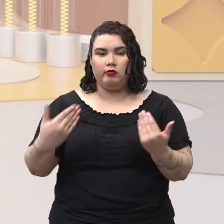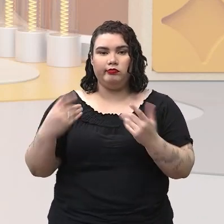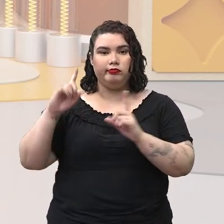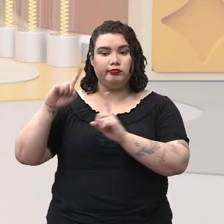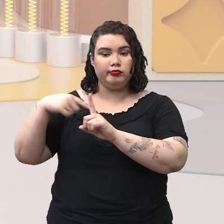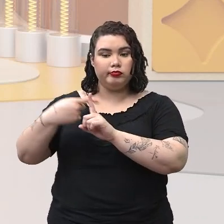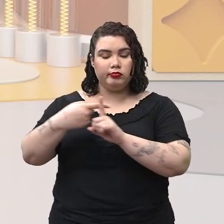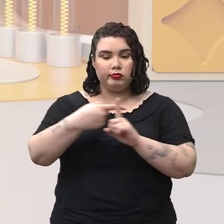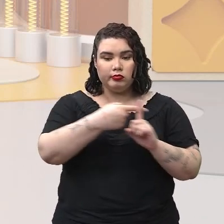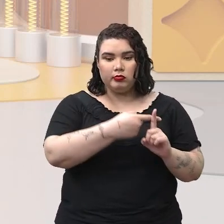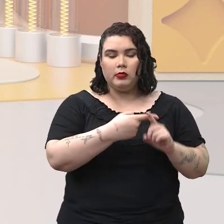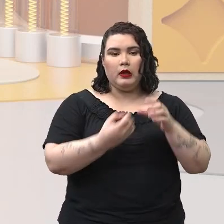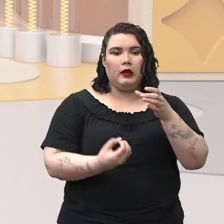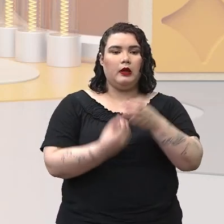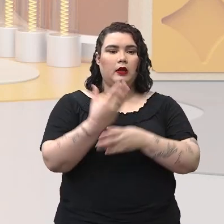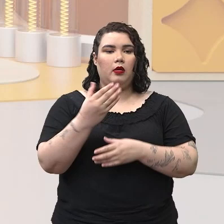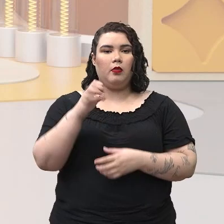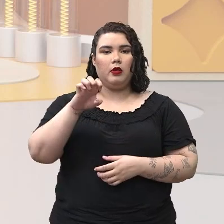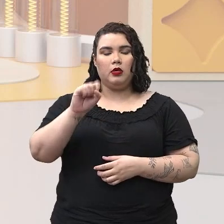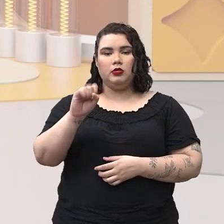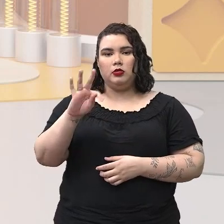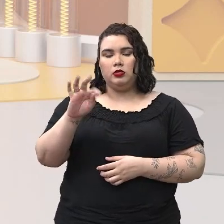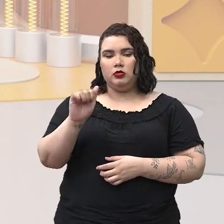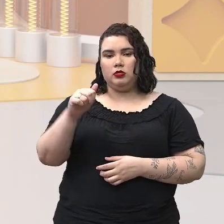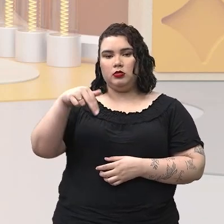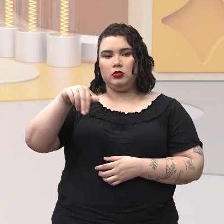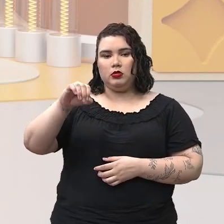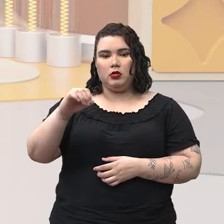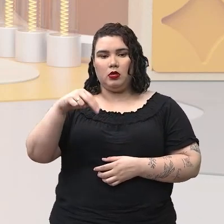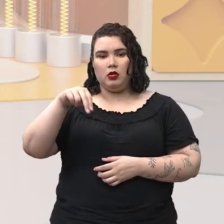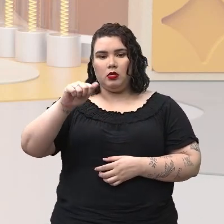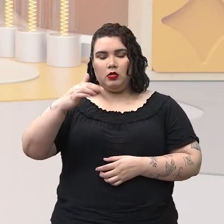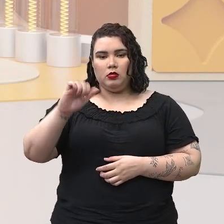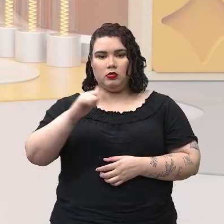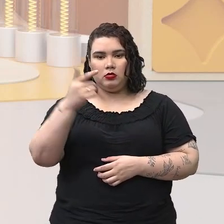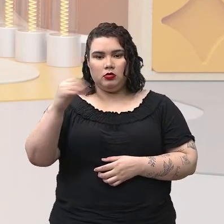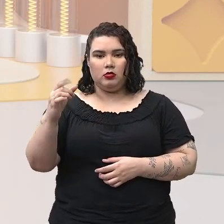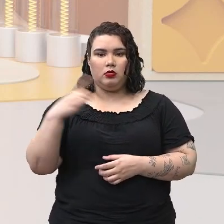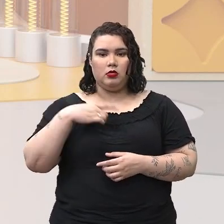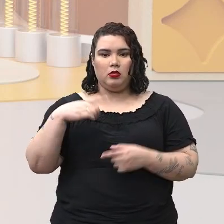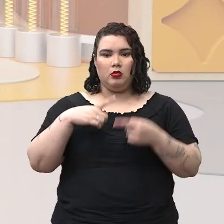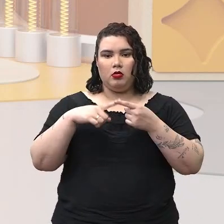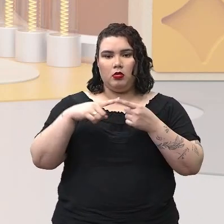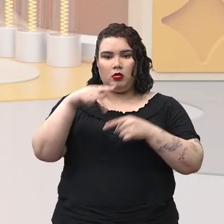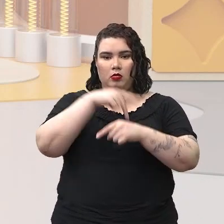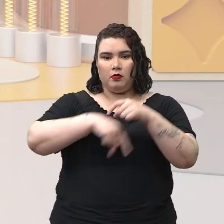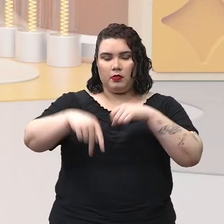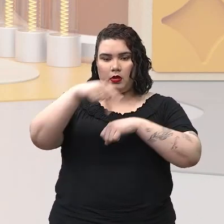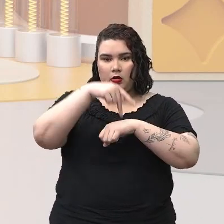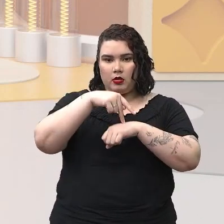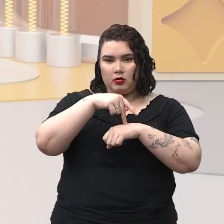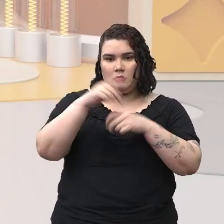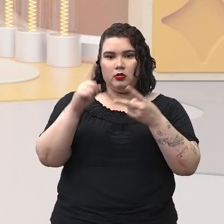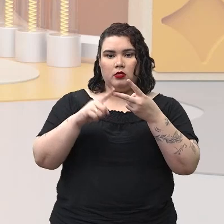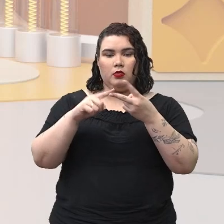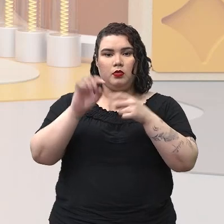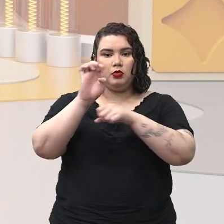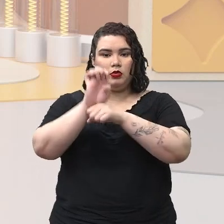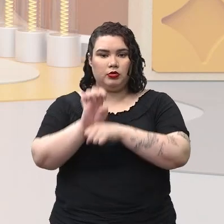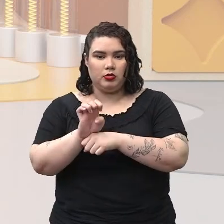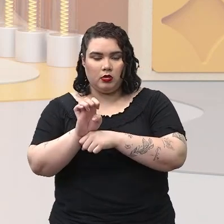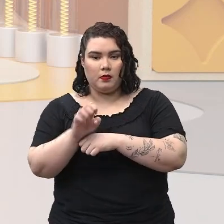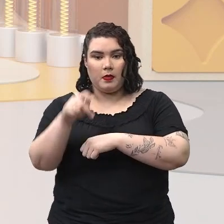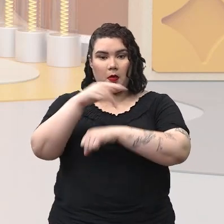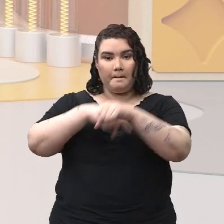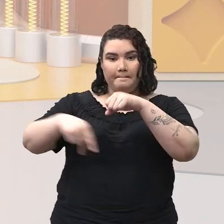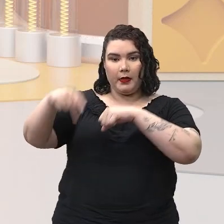falou forma um Estado-nação. O Estado-nação, como a gente vai ver, tem o país e tem o Estado, né, formado por isso. Um